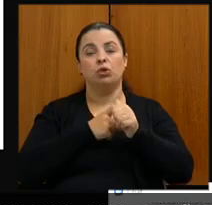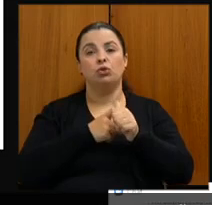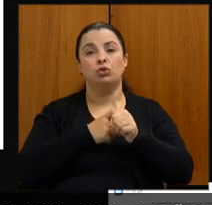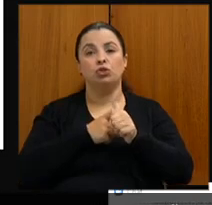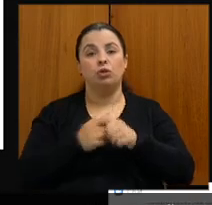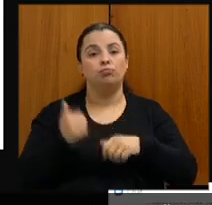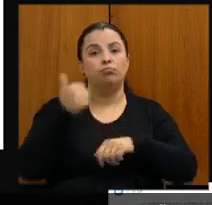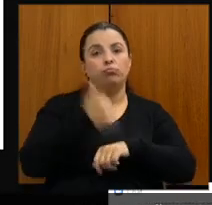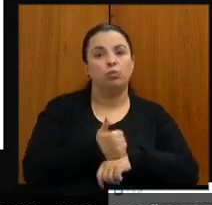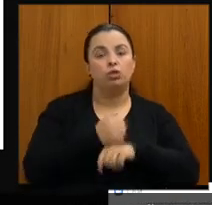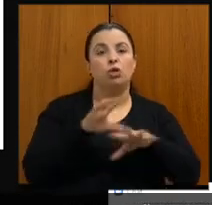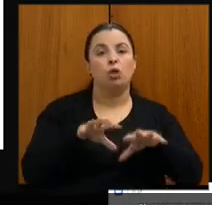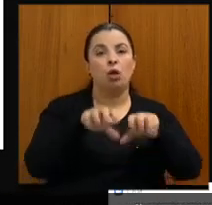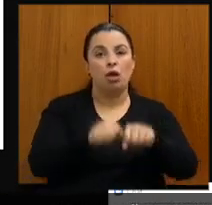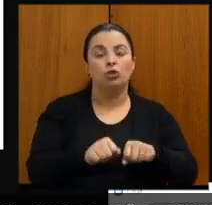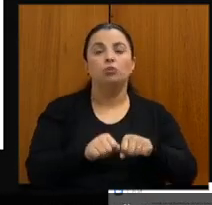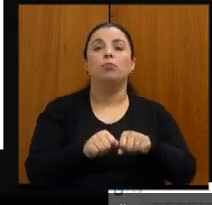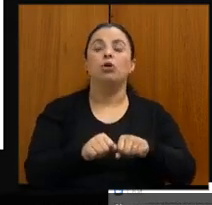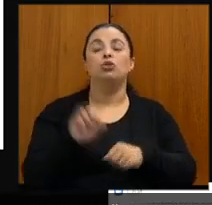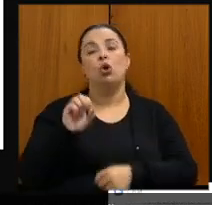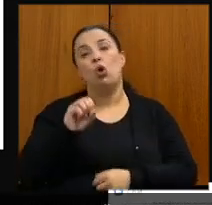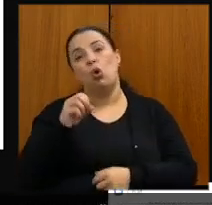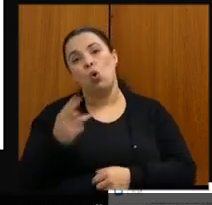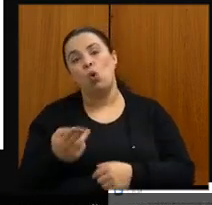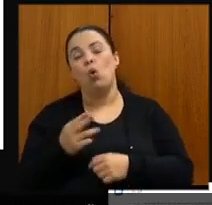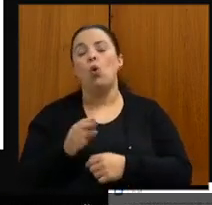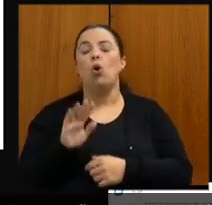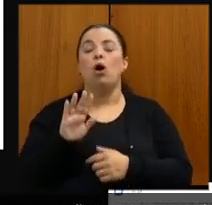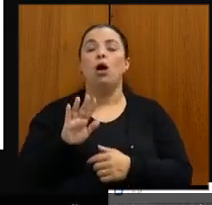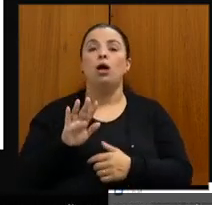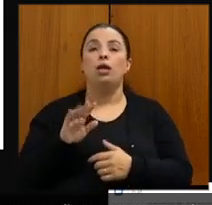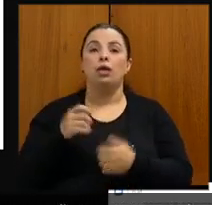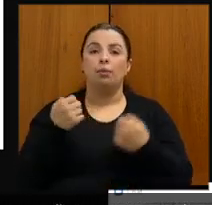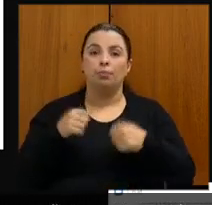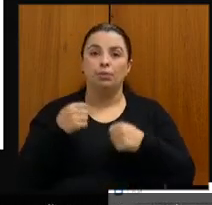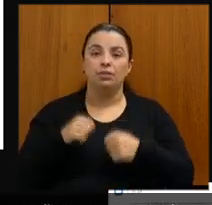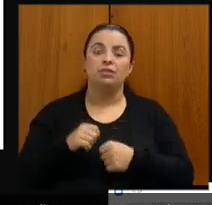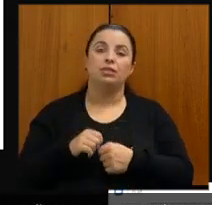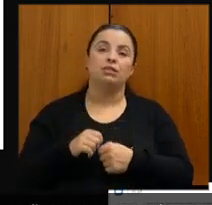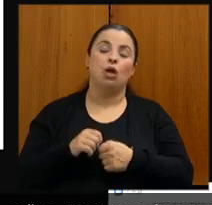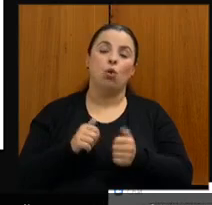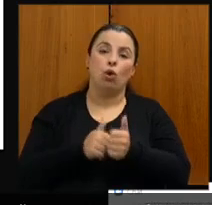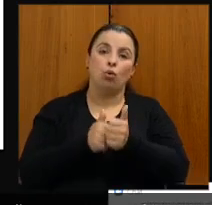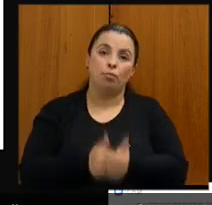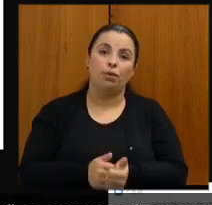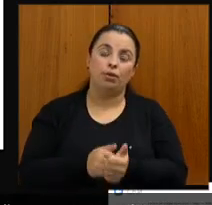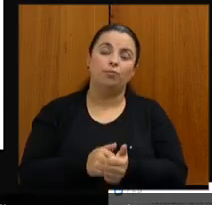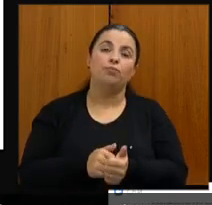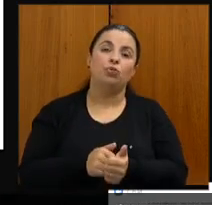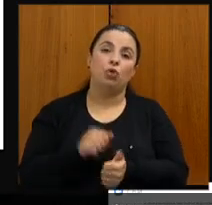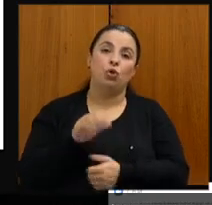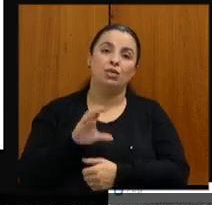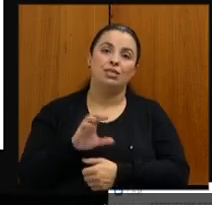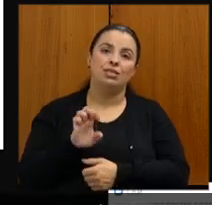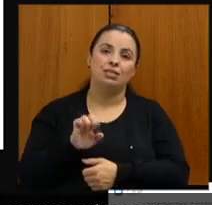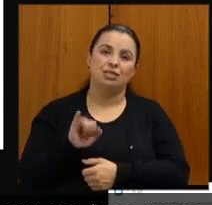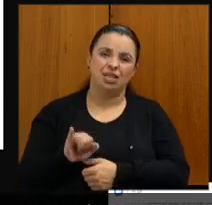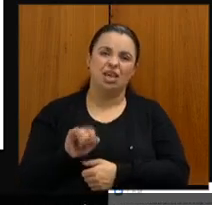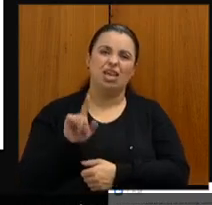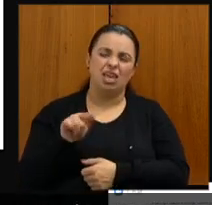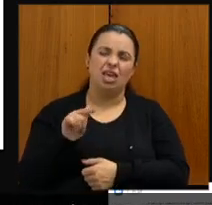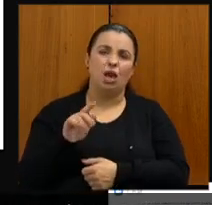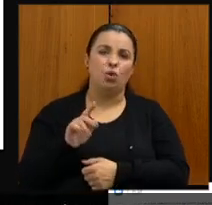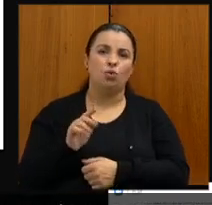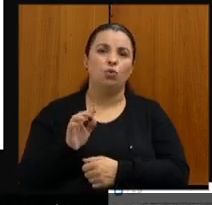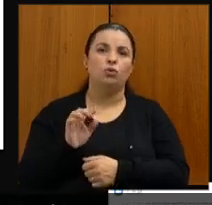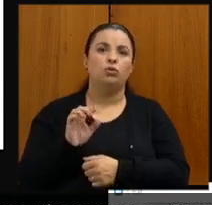ou quando o caso requer além do acompanhamento via sei que é o sistema eletrônico de processo que a gente